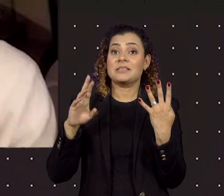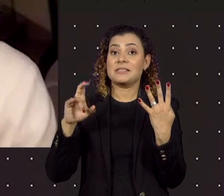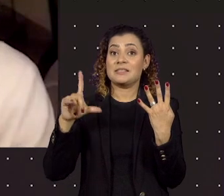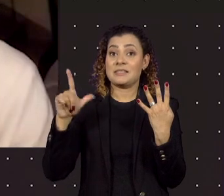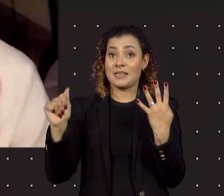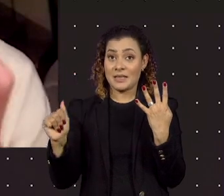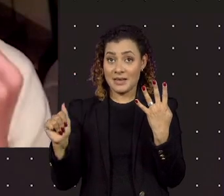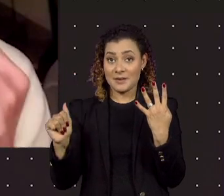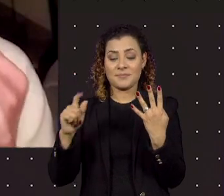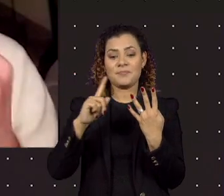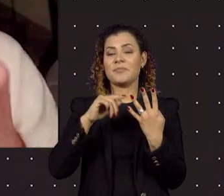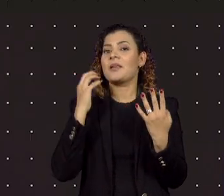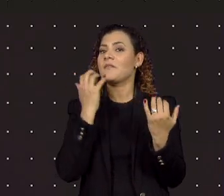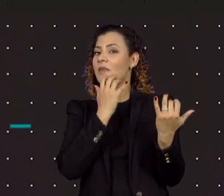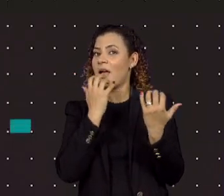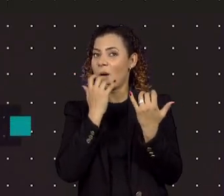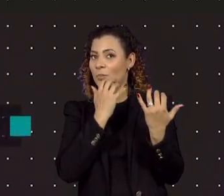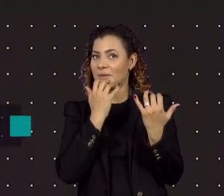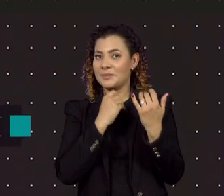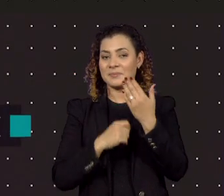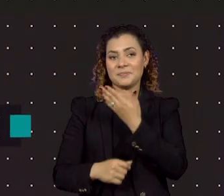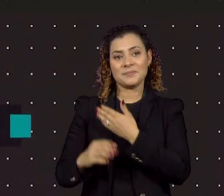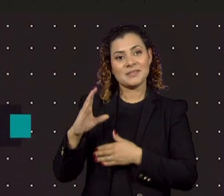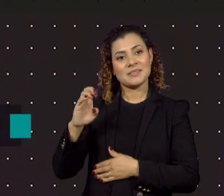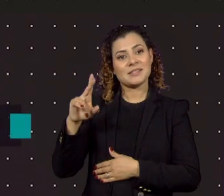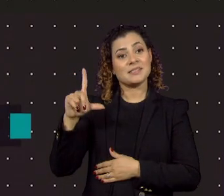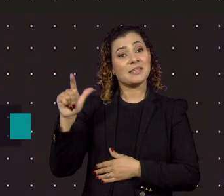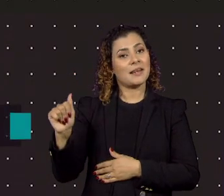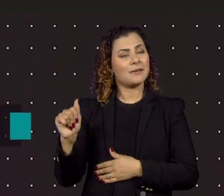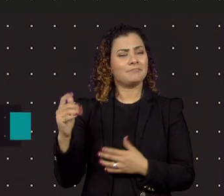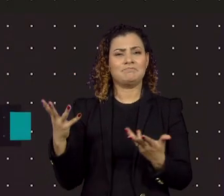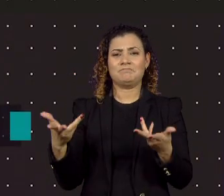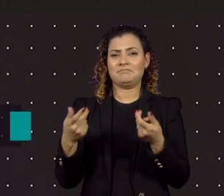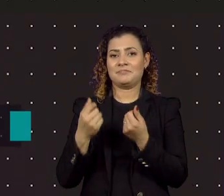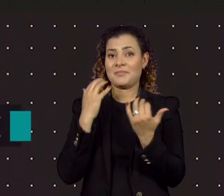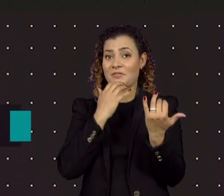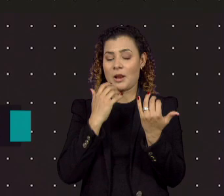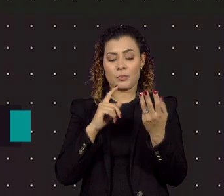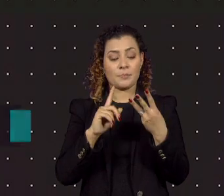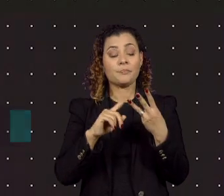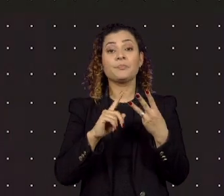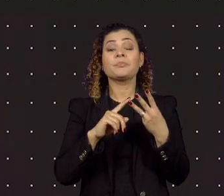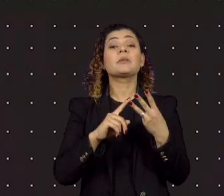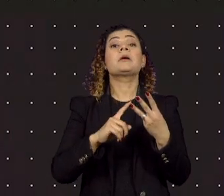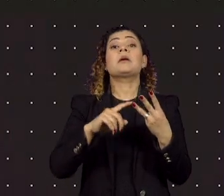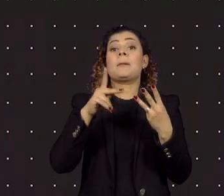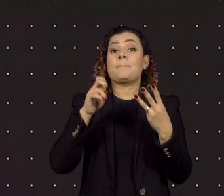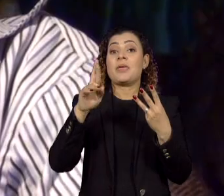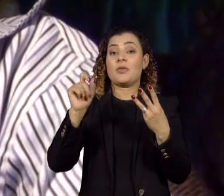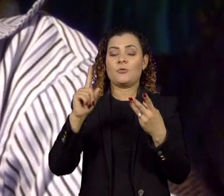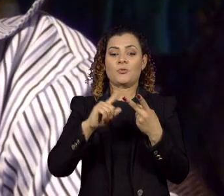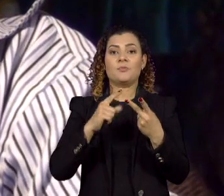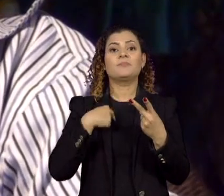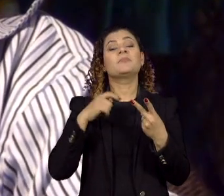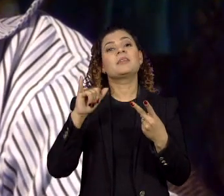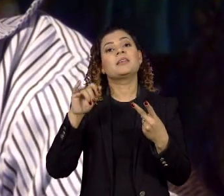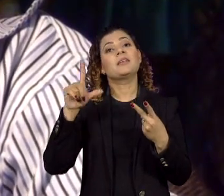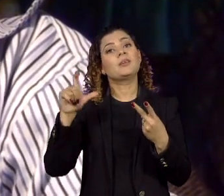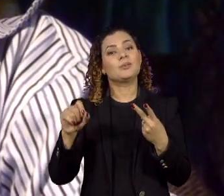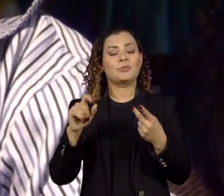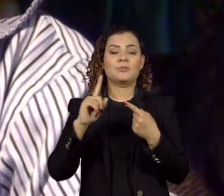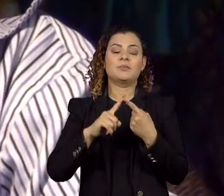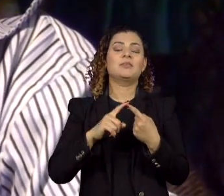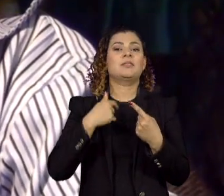na flauta, nossa grande Cecília Conde, o Pedro Turon, Willo Krugli e eu. Sem dúvida